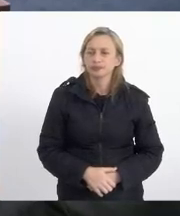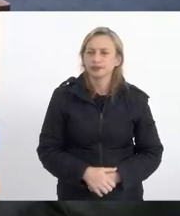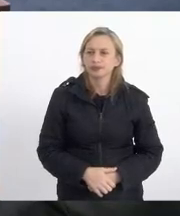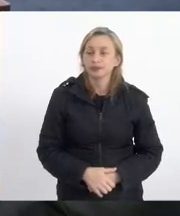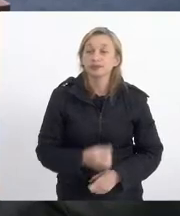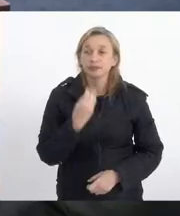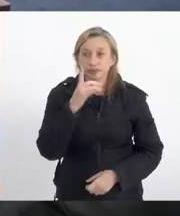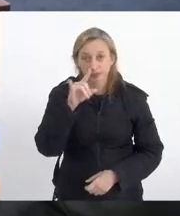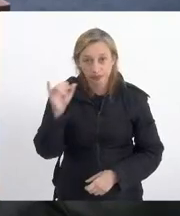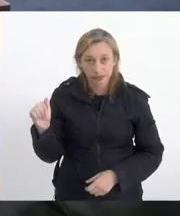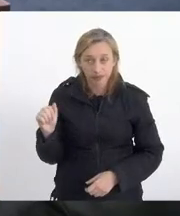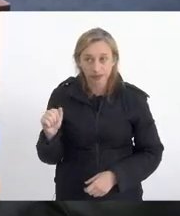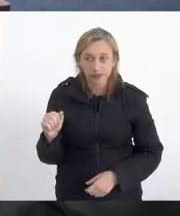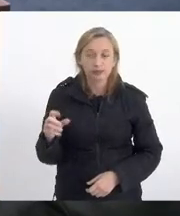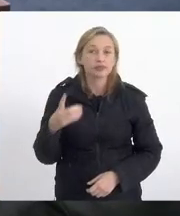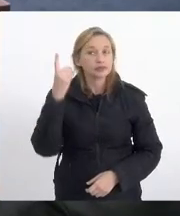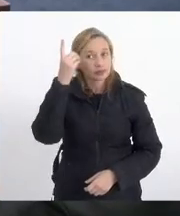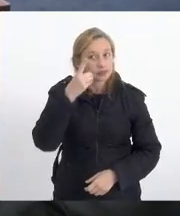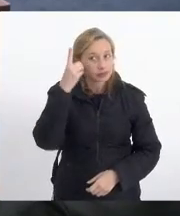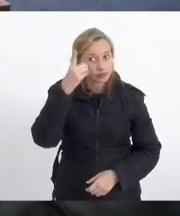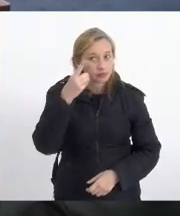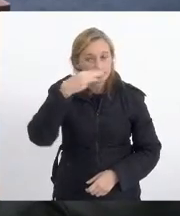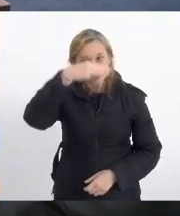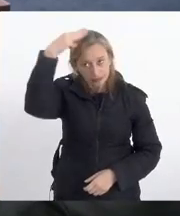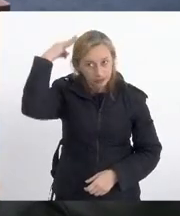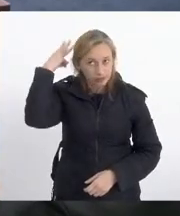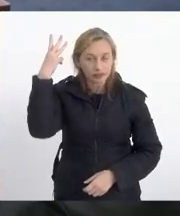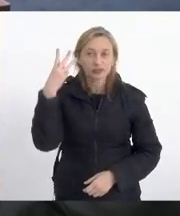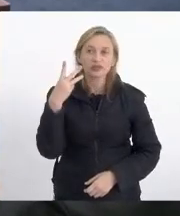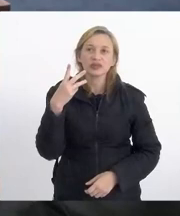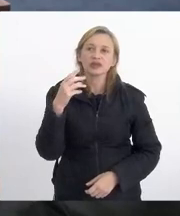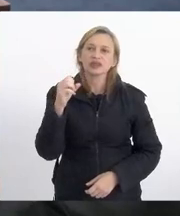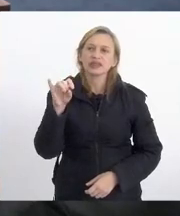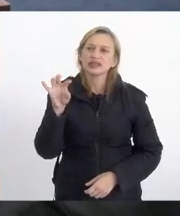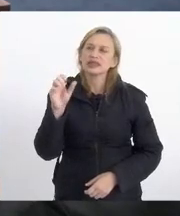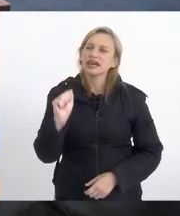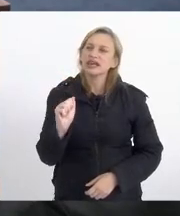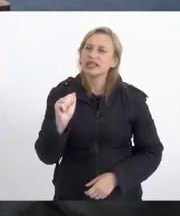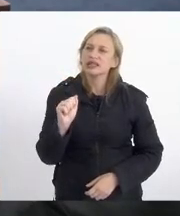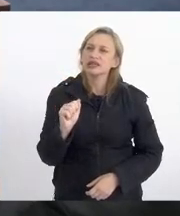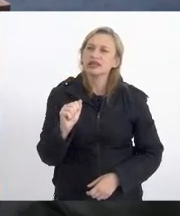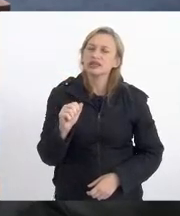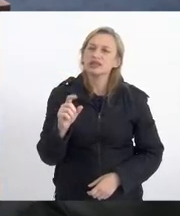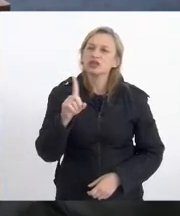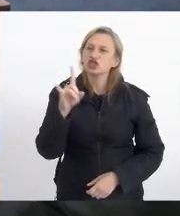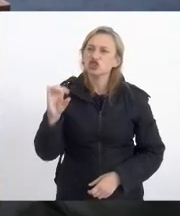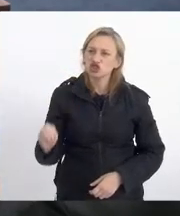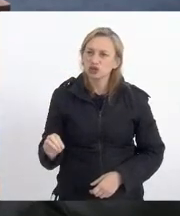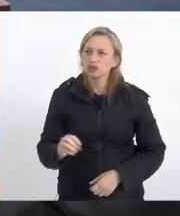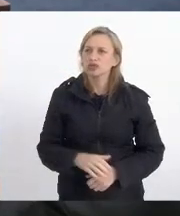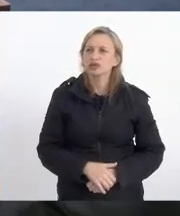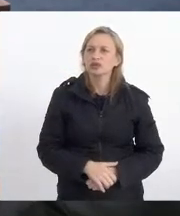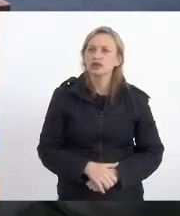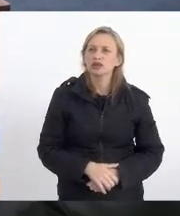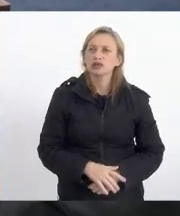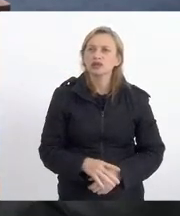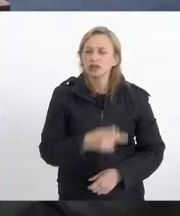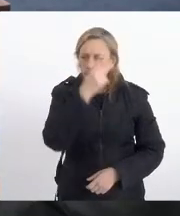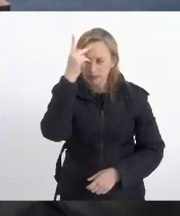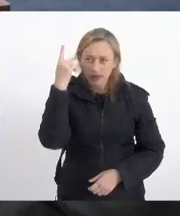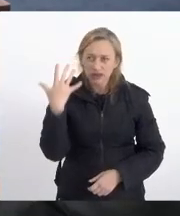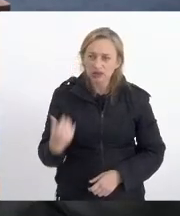Bom dia, deputado Márcio Pacheco, bom dia, deputado Coronel Salema, deputado Seudino,